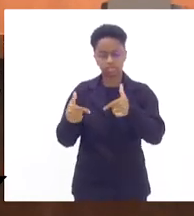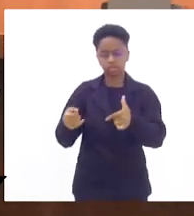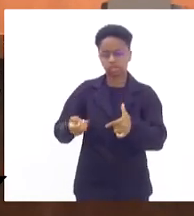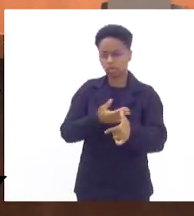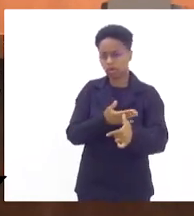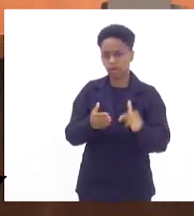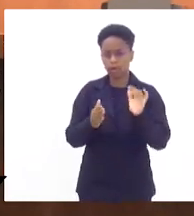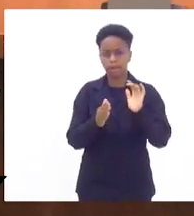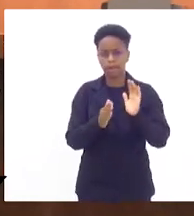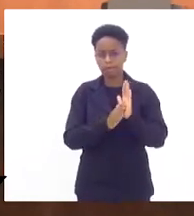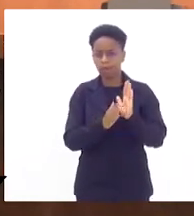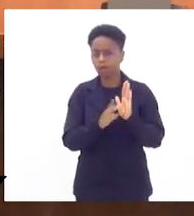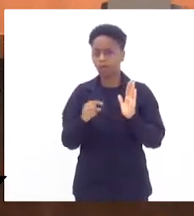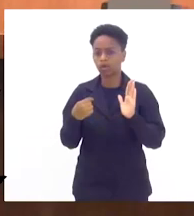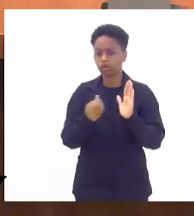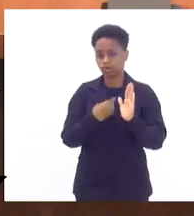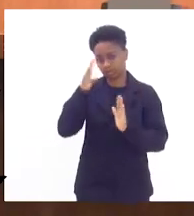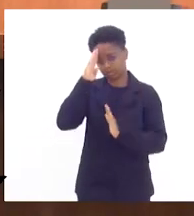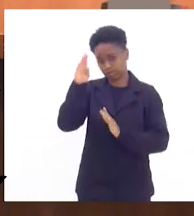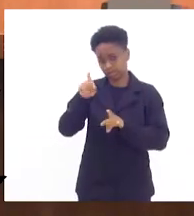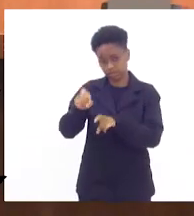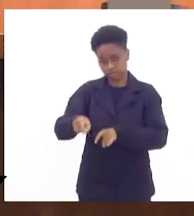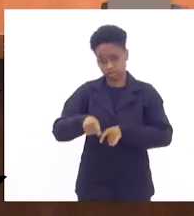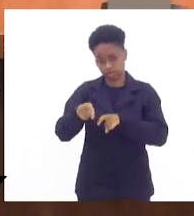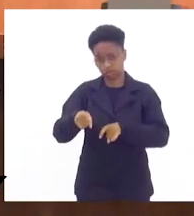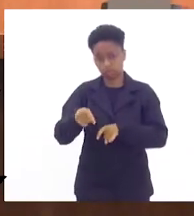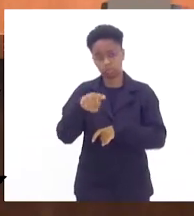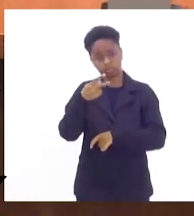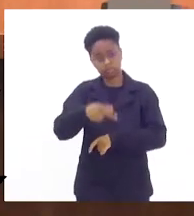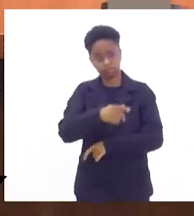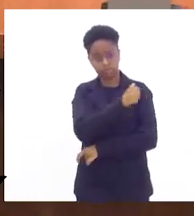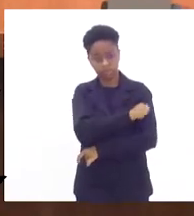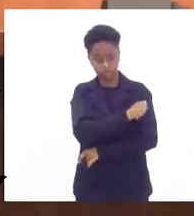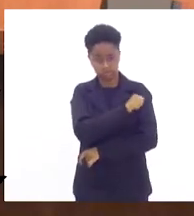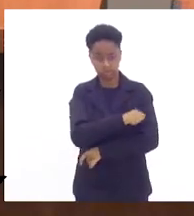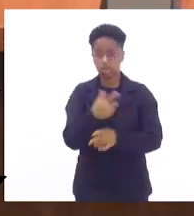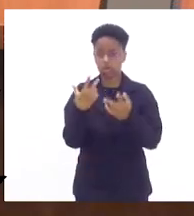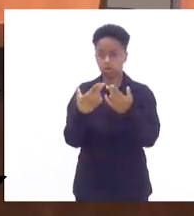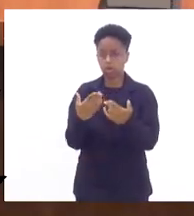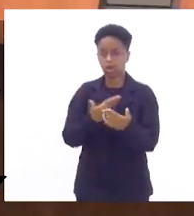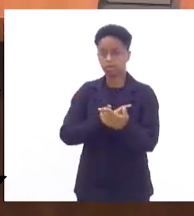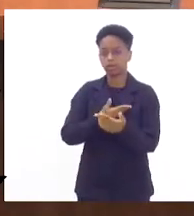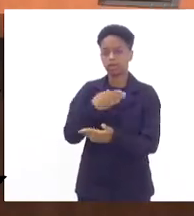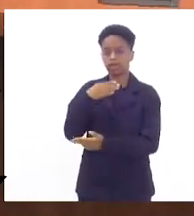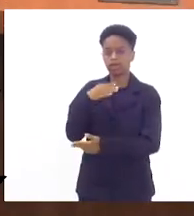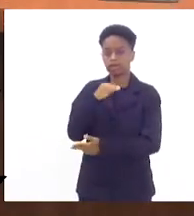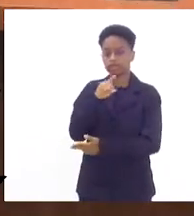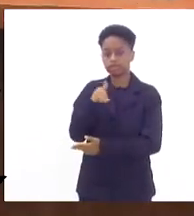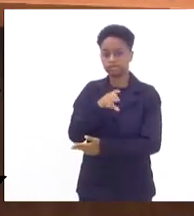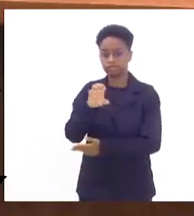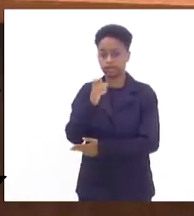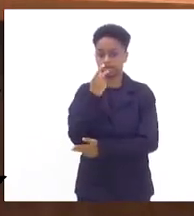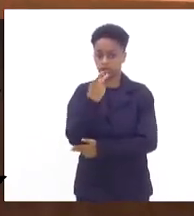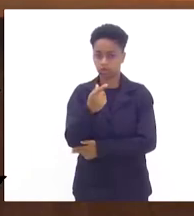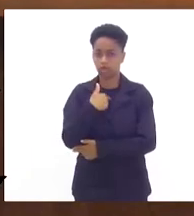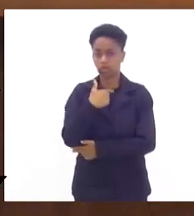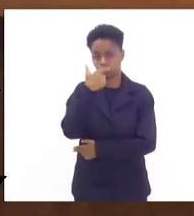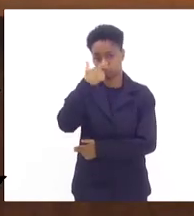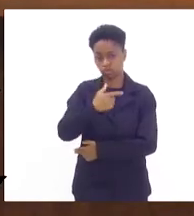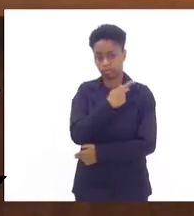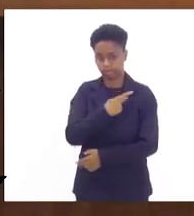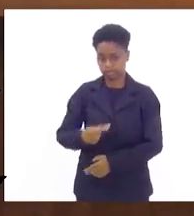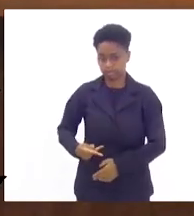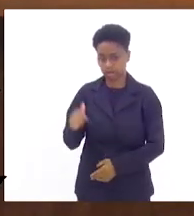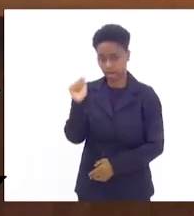estar proporcionando que a gente, principalmente do interior do estado do Rio de Janeiro, como falou aqui meu companheiro Zé da UTA, ao qual eu presido a Associação